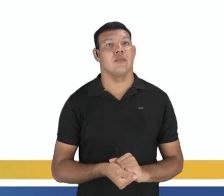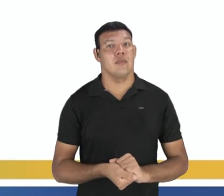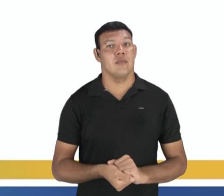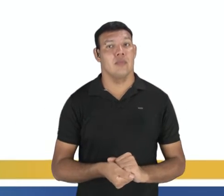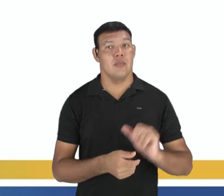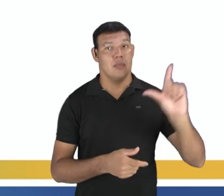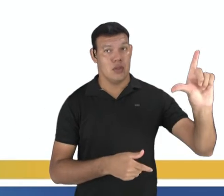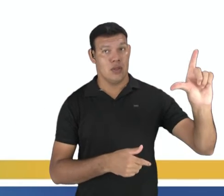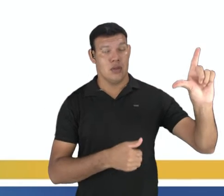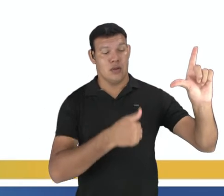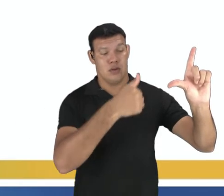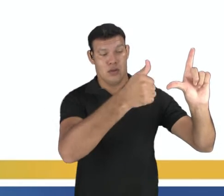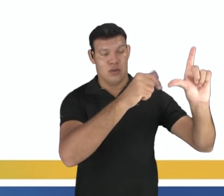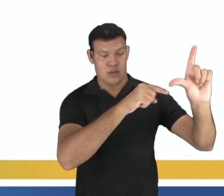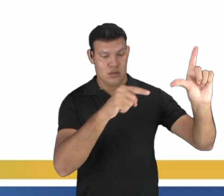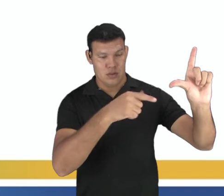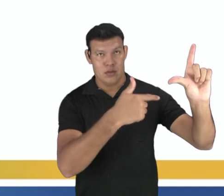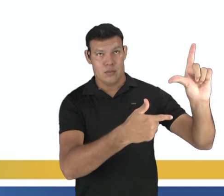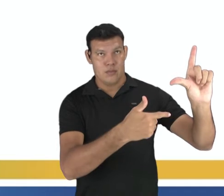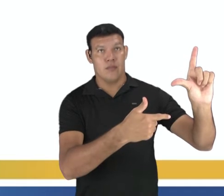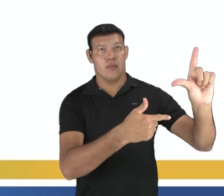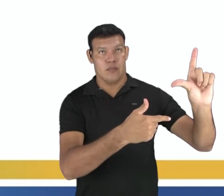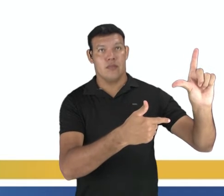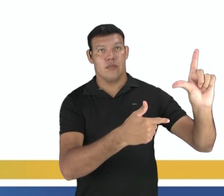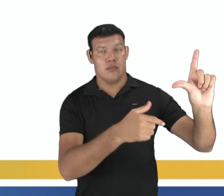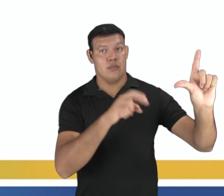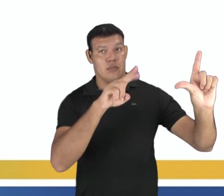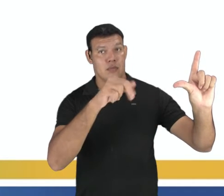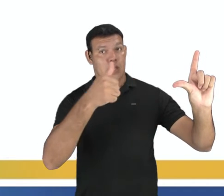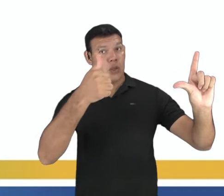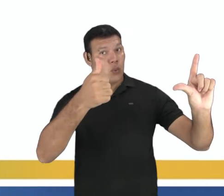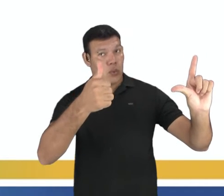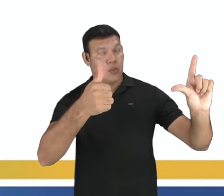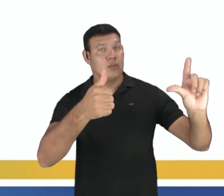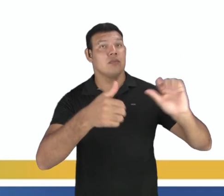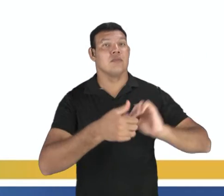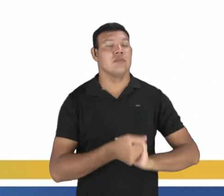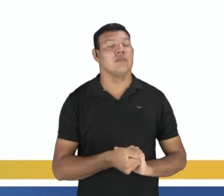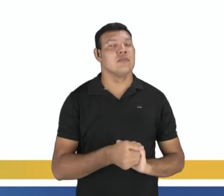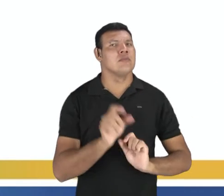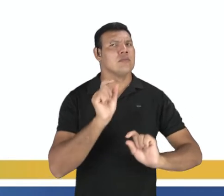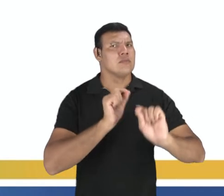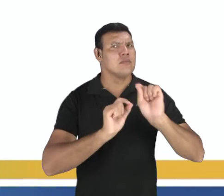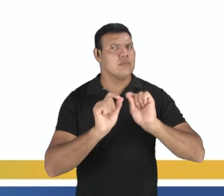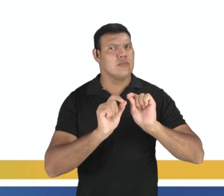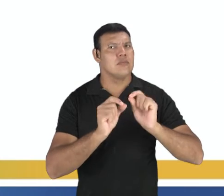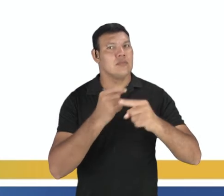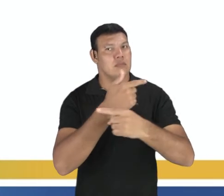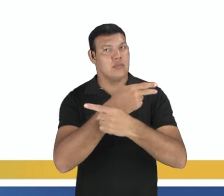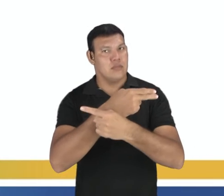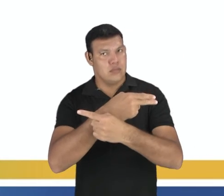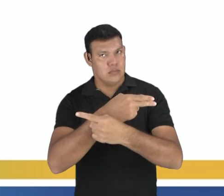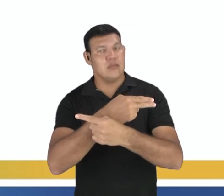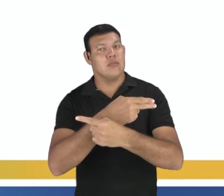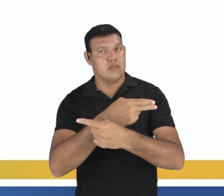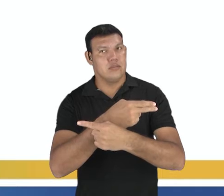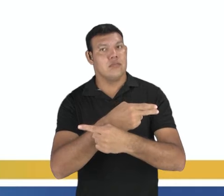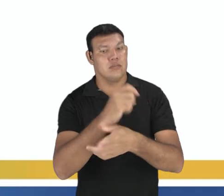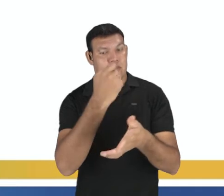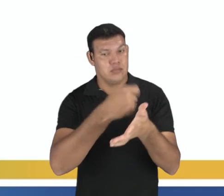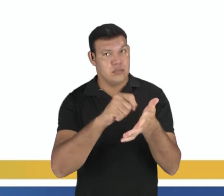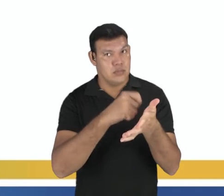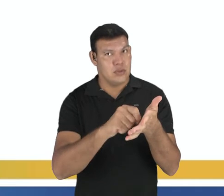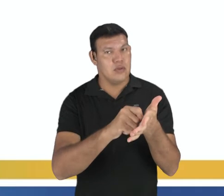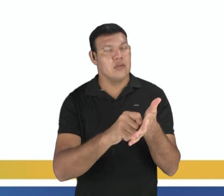o logaritmo de meio na base meio é igual a 1, ou seja, a inequação pode ser escrita da seguinte